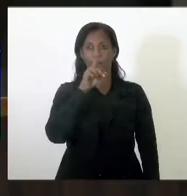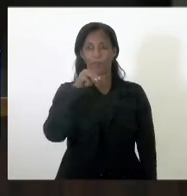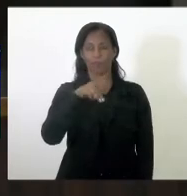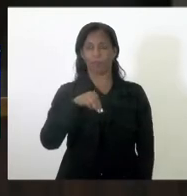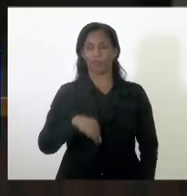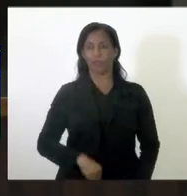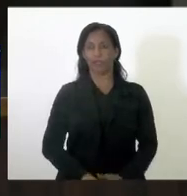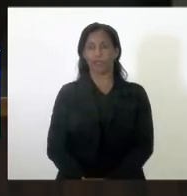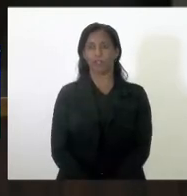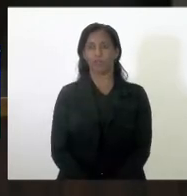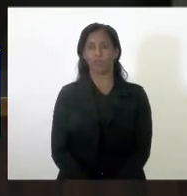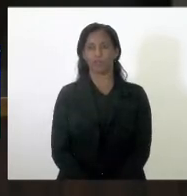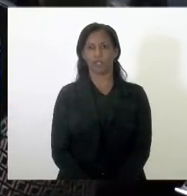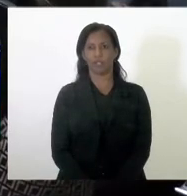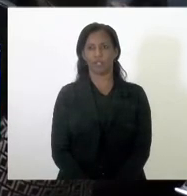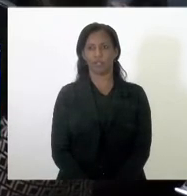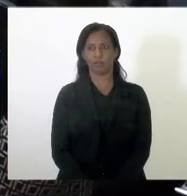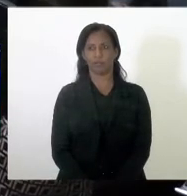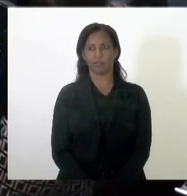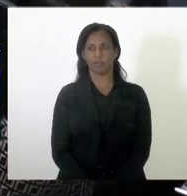pé.